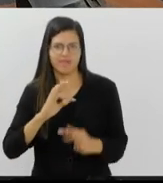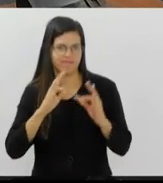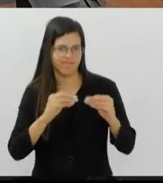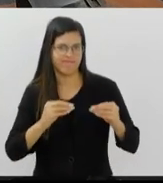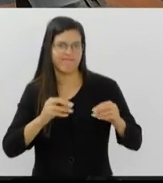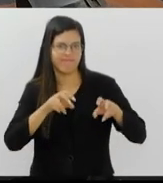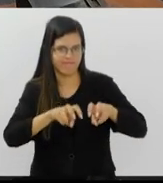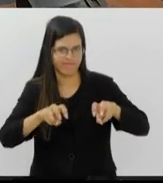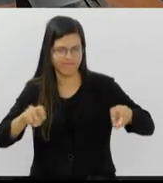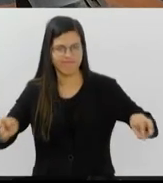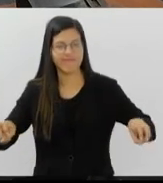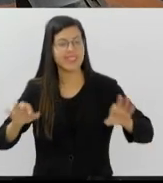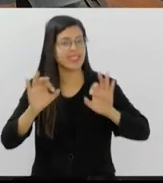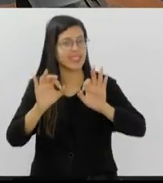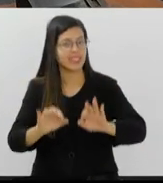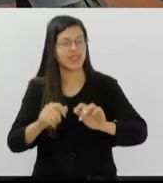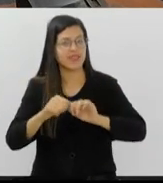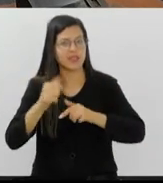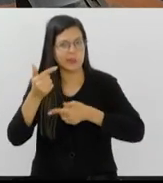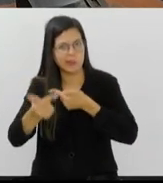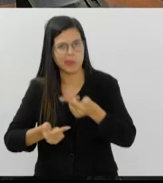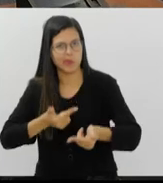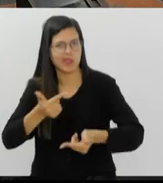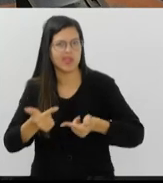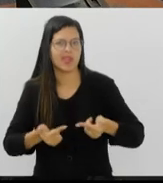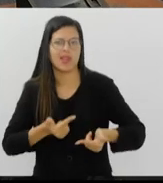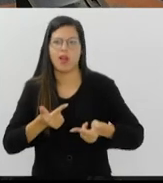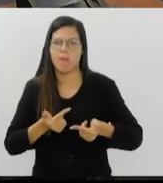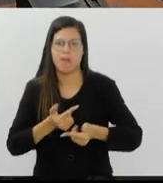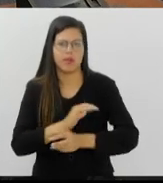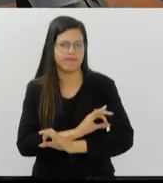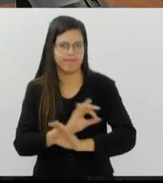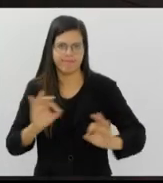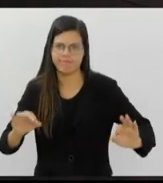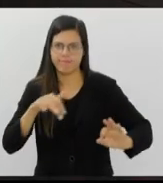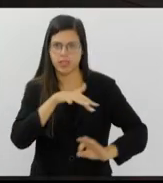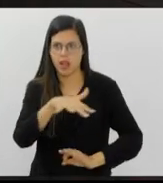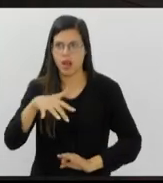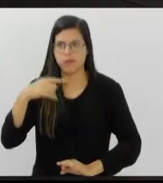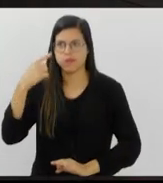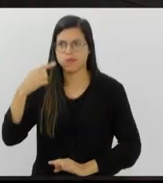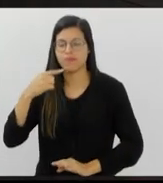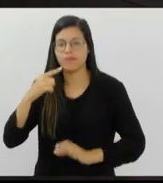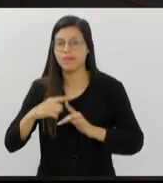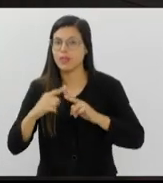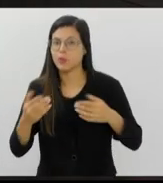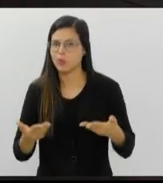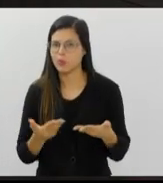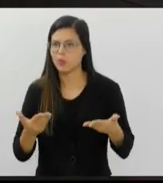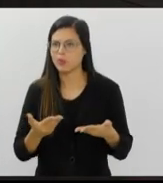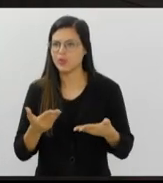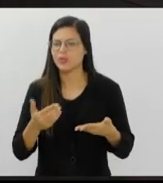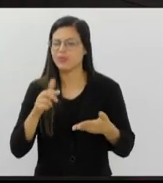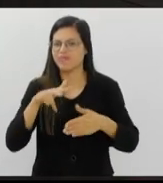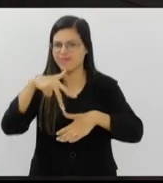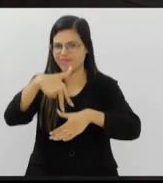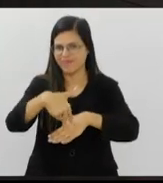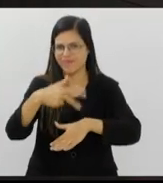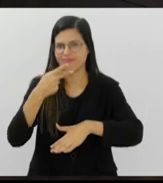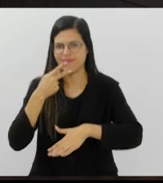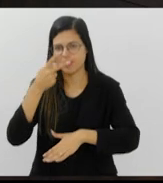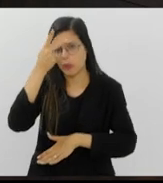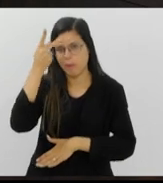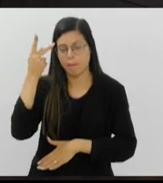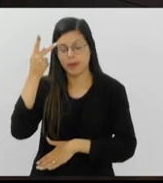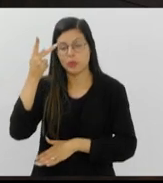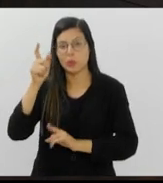que fazem um trabalho essencial na advocacia. Mas hoje eu estou aqui para falar de uma pessoa que eu tenho muito